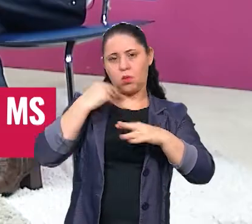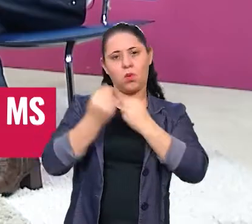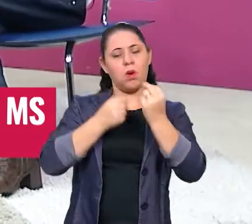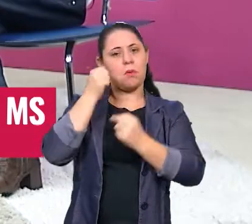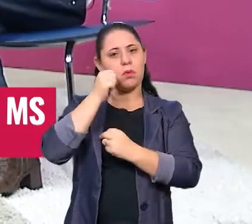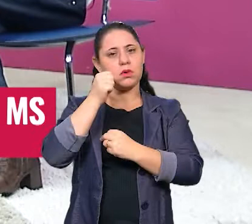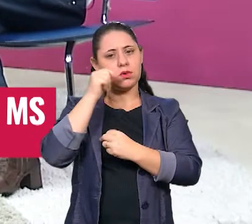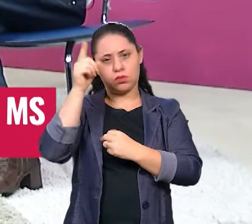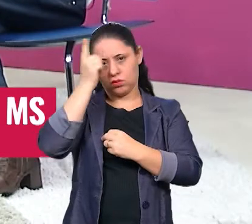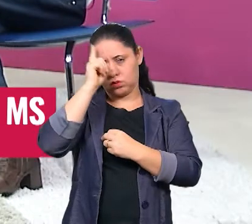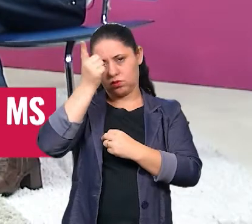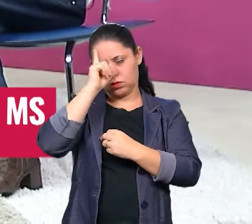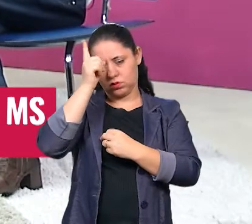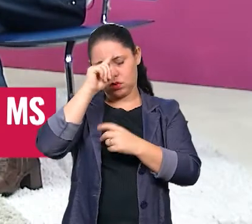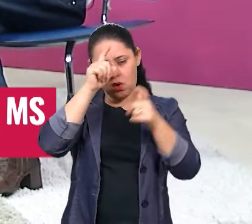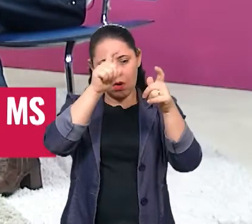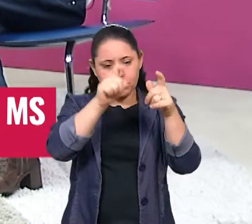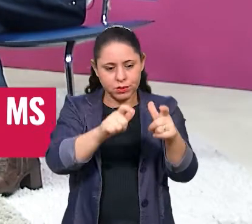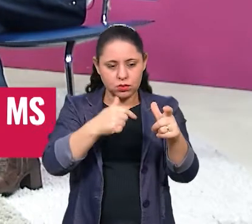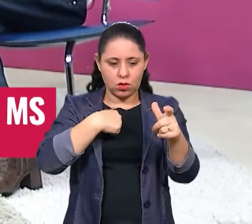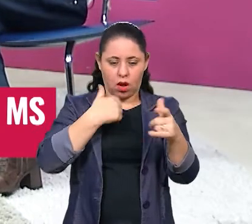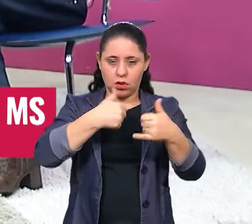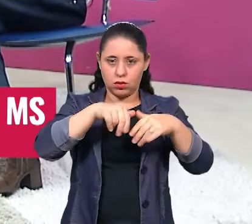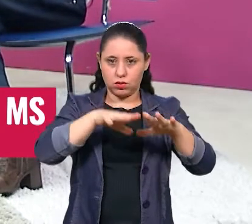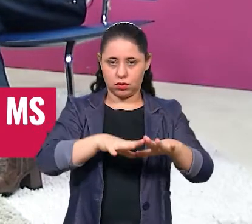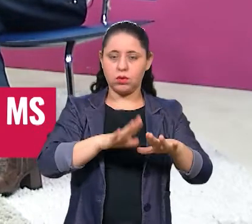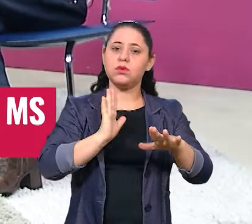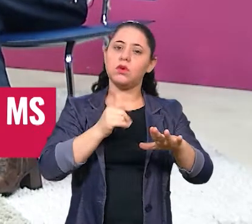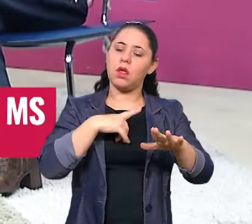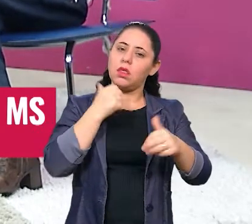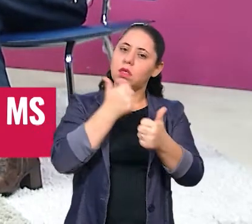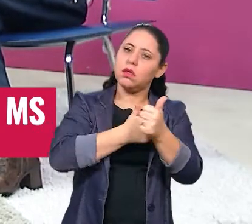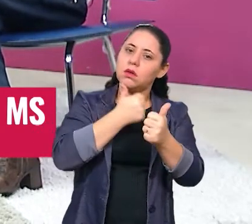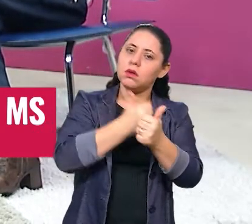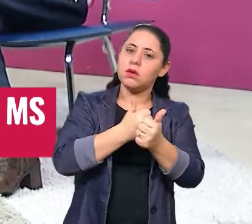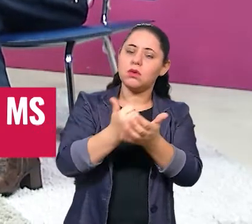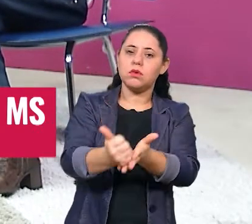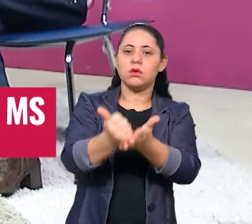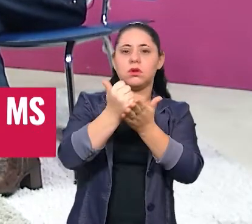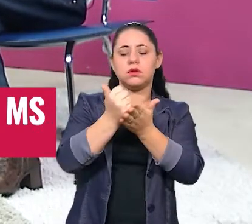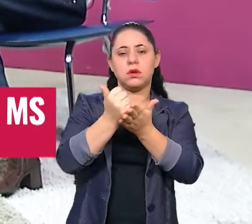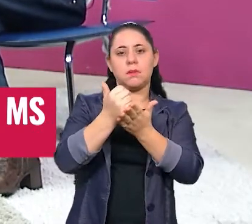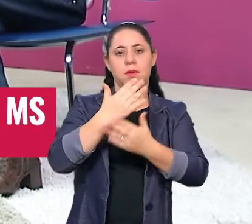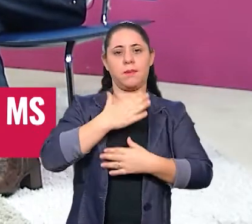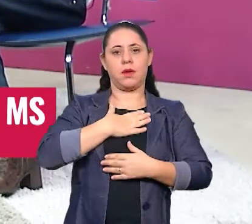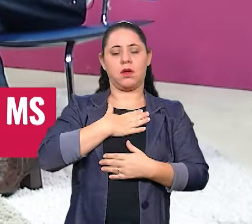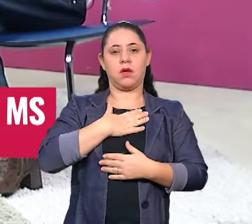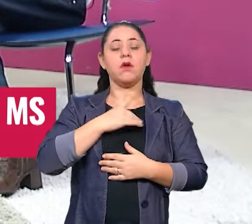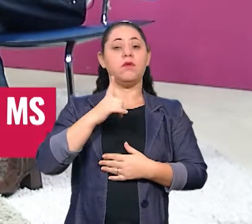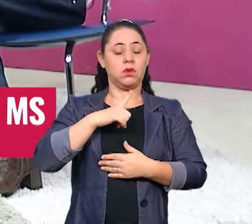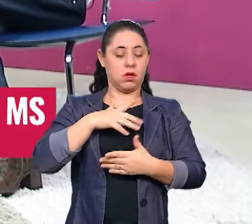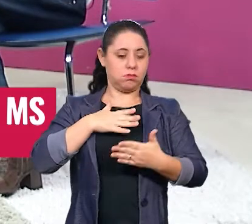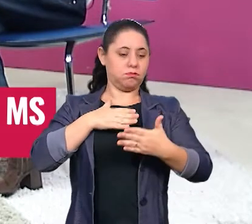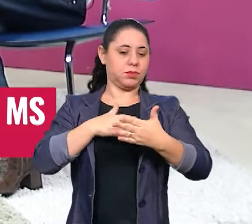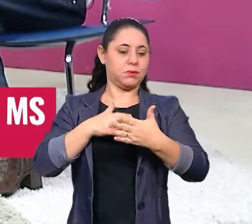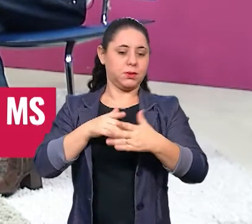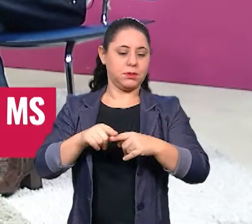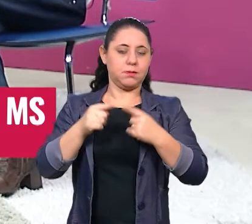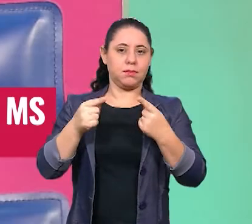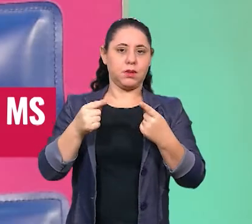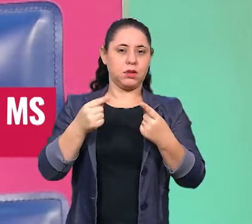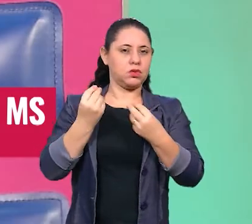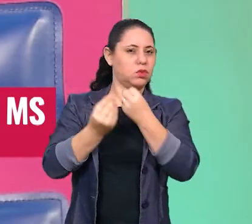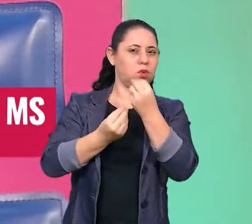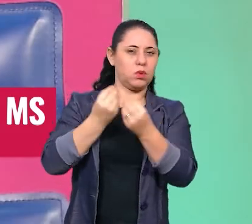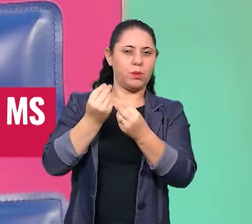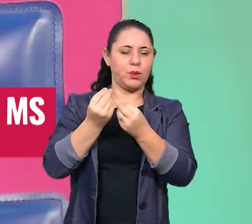eu estou, eu já tento trazer para mim de que eu vou enfrentar aquilo, mas eu vou enfrentar de uma forma